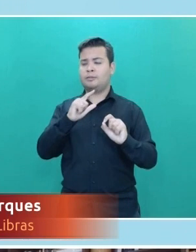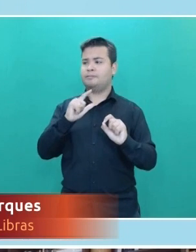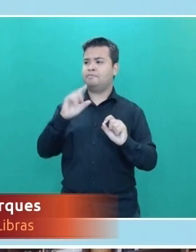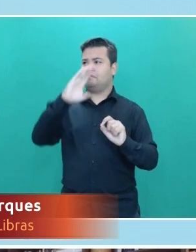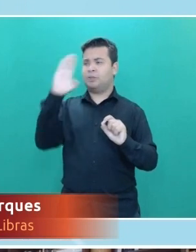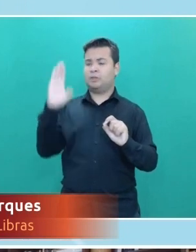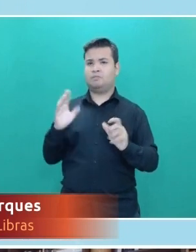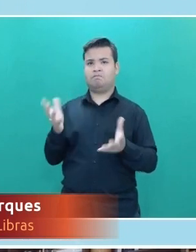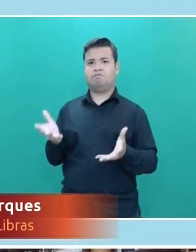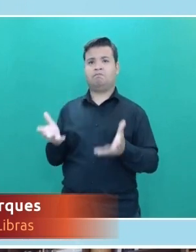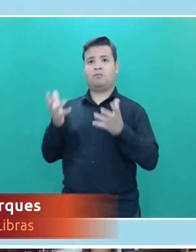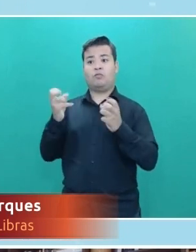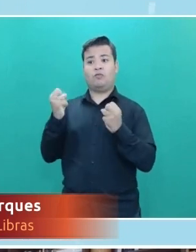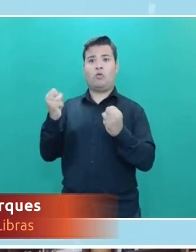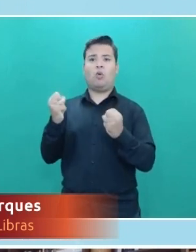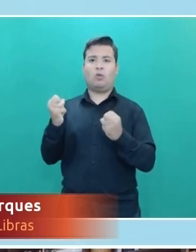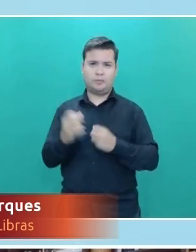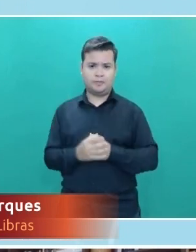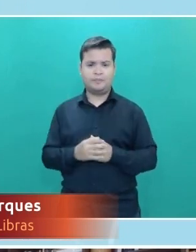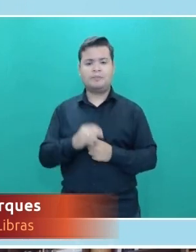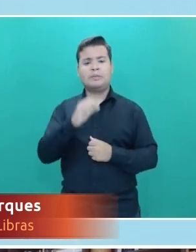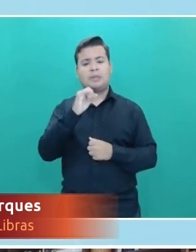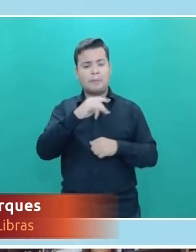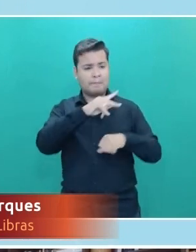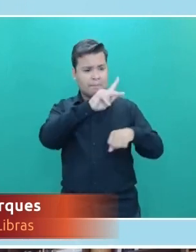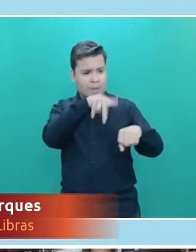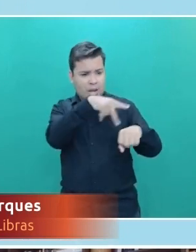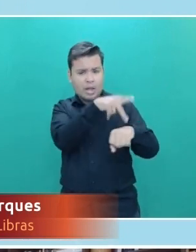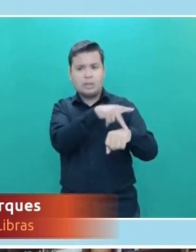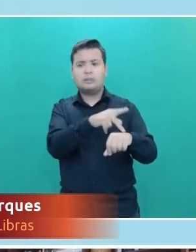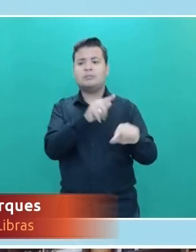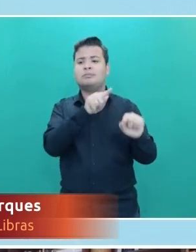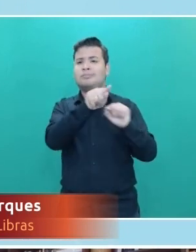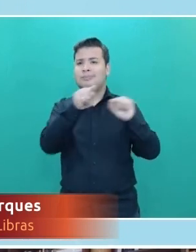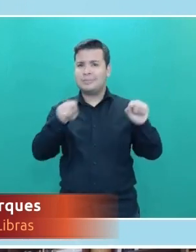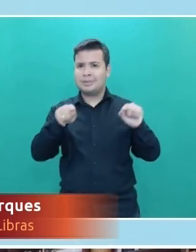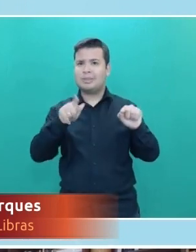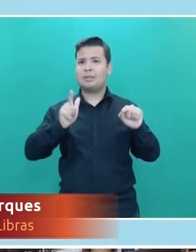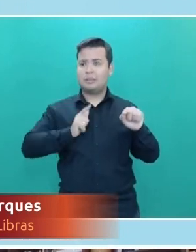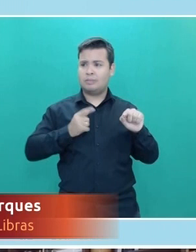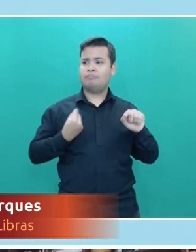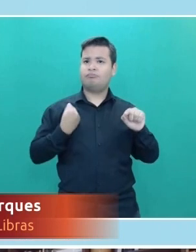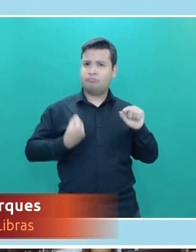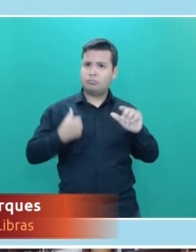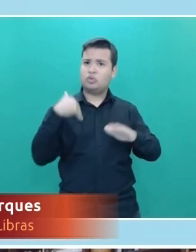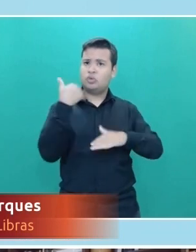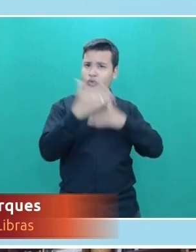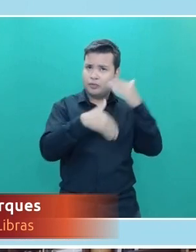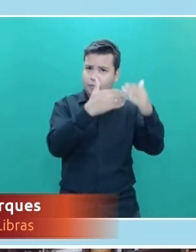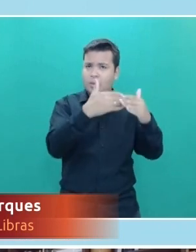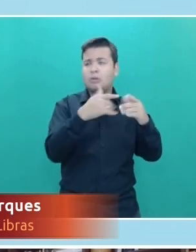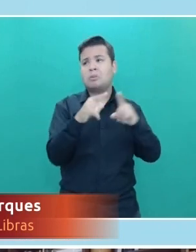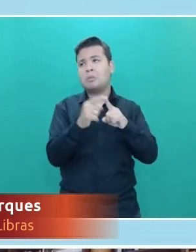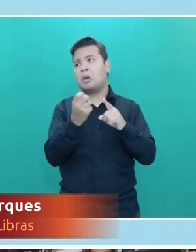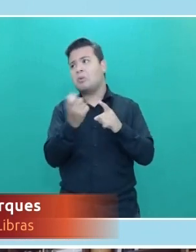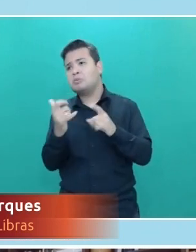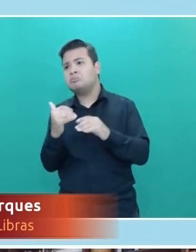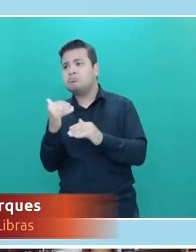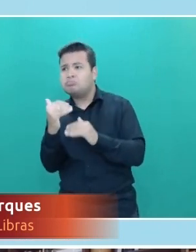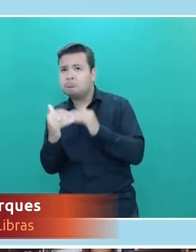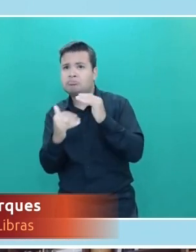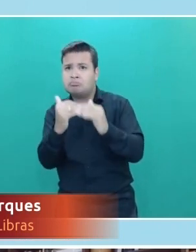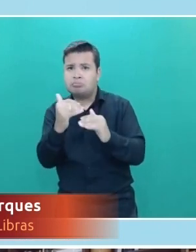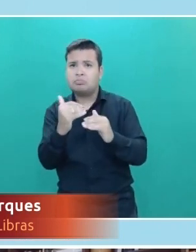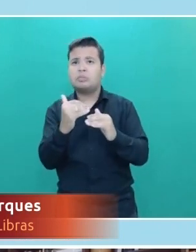Assim, se você falar com vários países de desenvolvimento como o Brasil e de menor desenvolvimento, eles